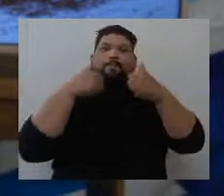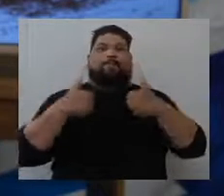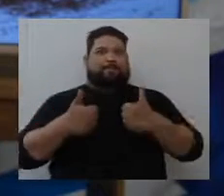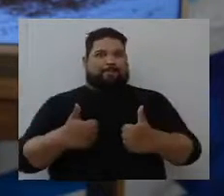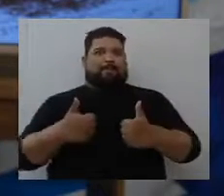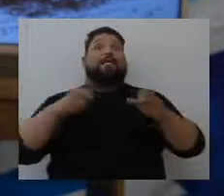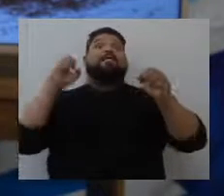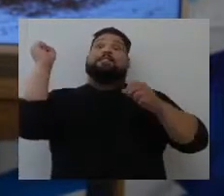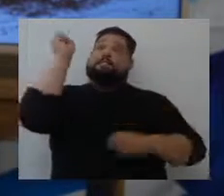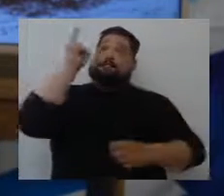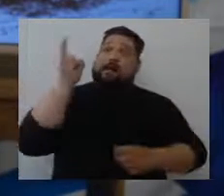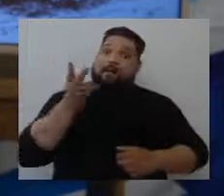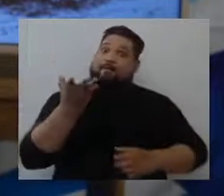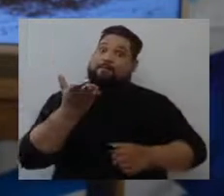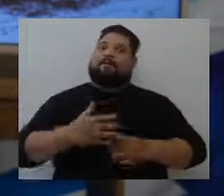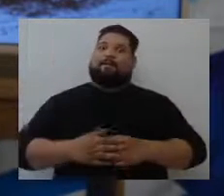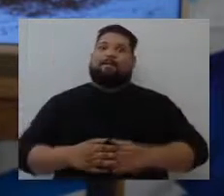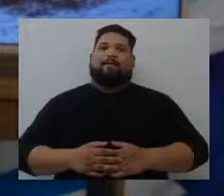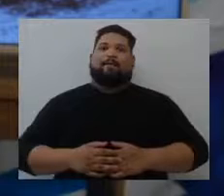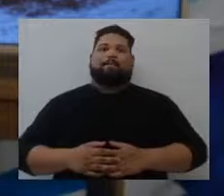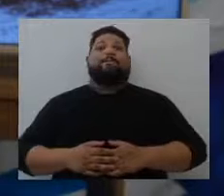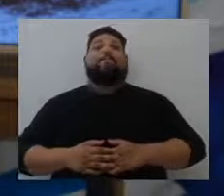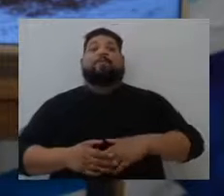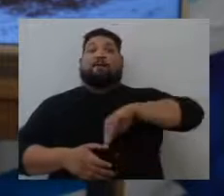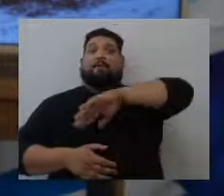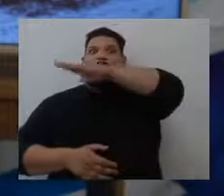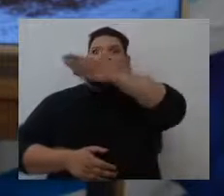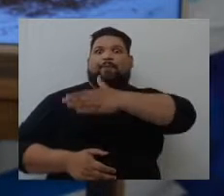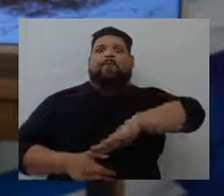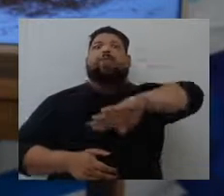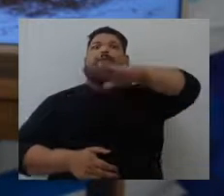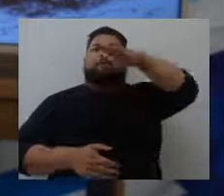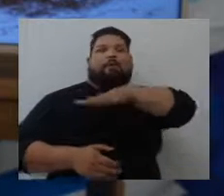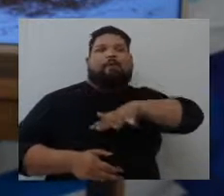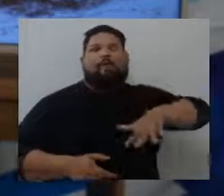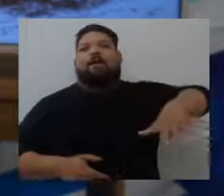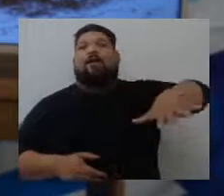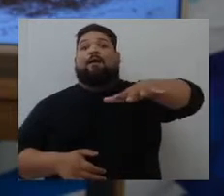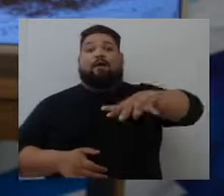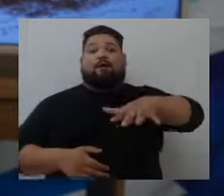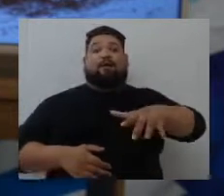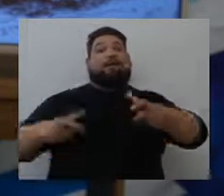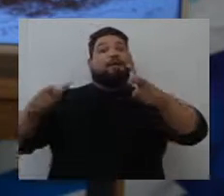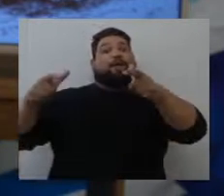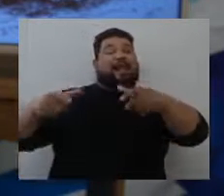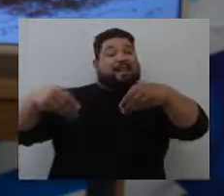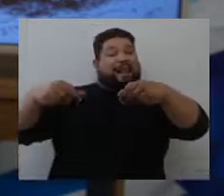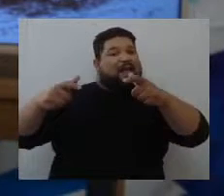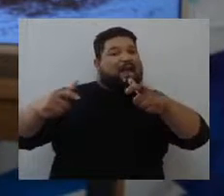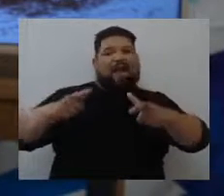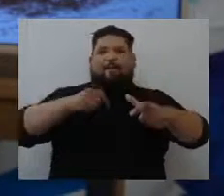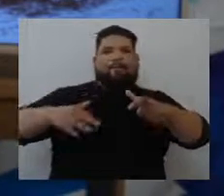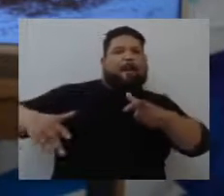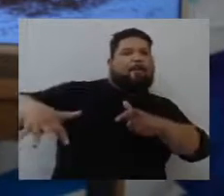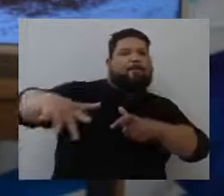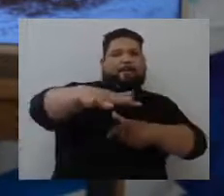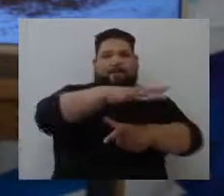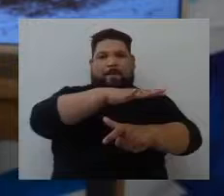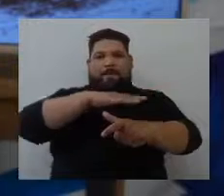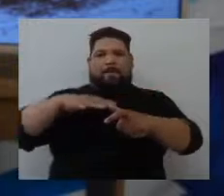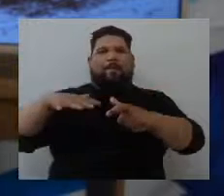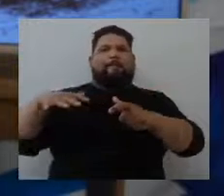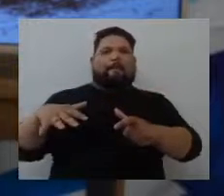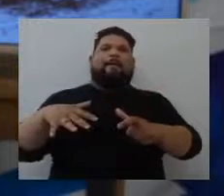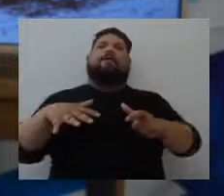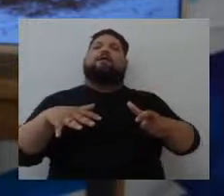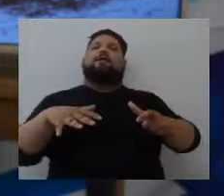esperto. De modo geral, o relevo da península e ilhas é montanhoso, entremeado de pequenas e